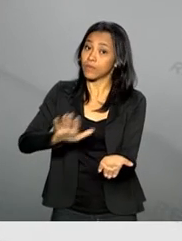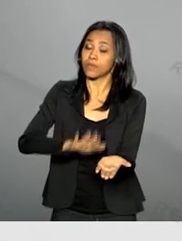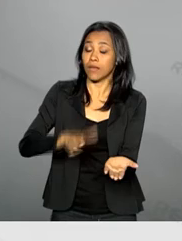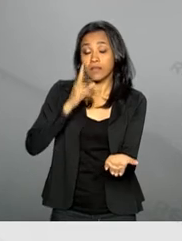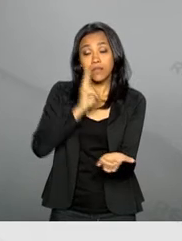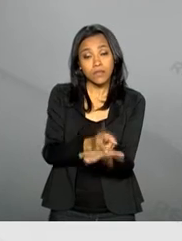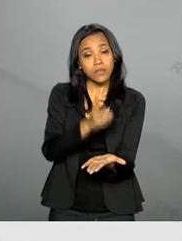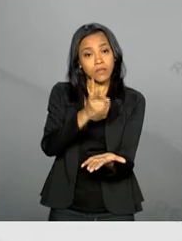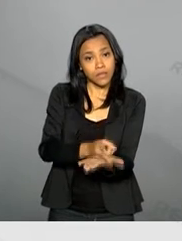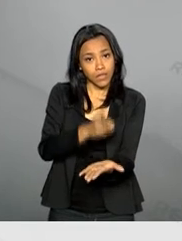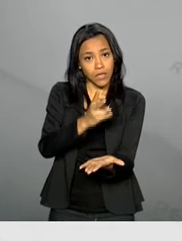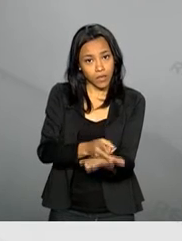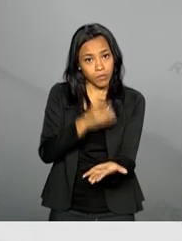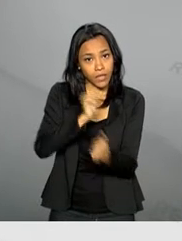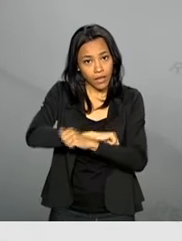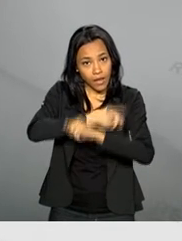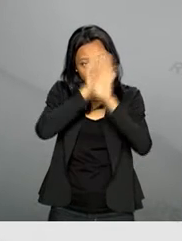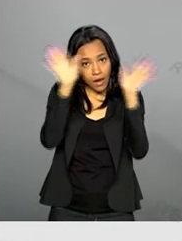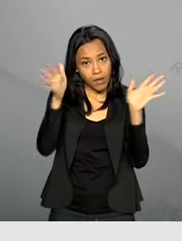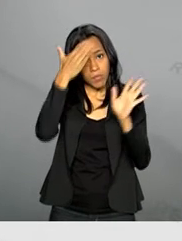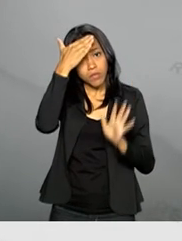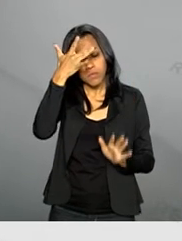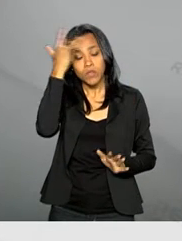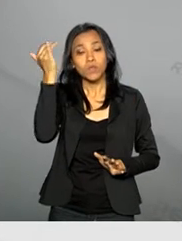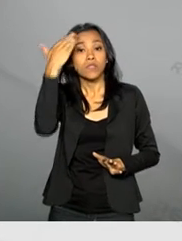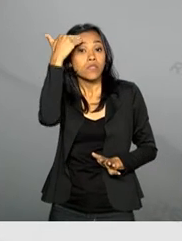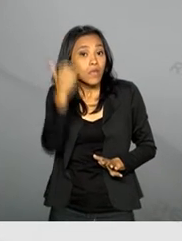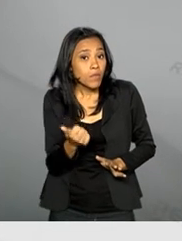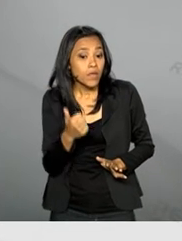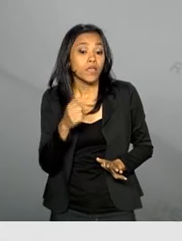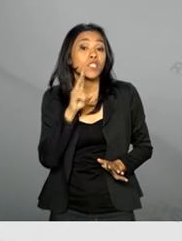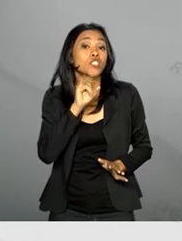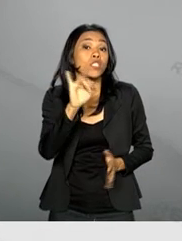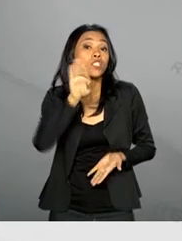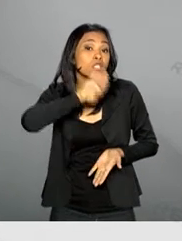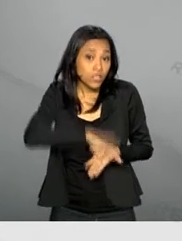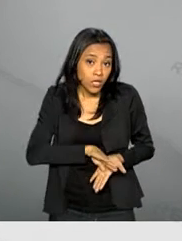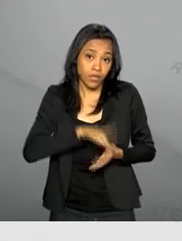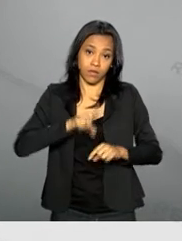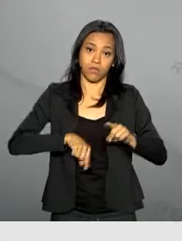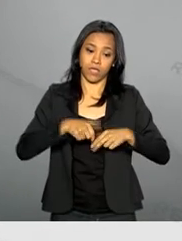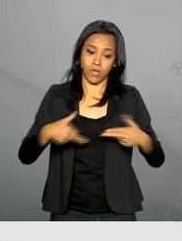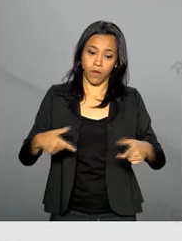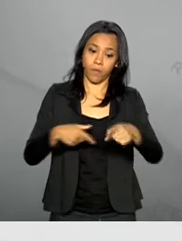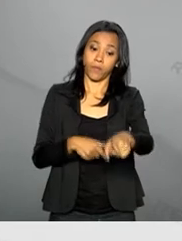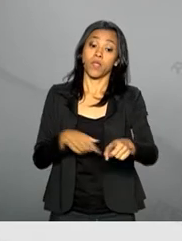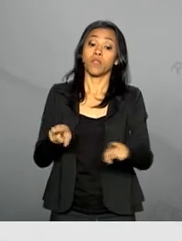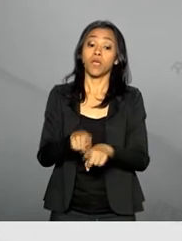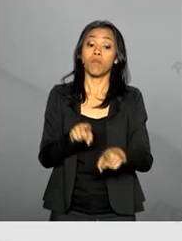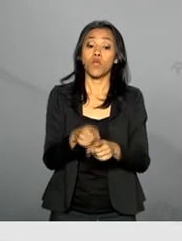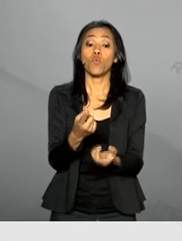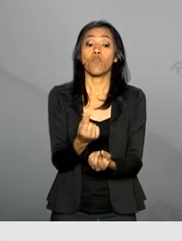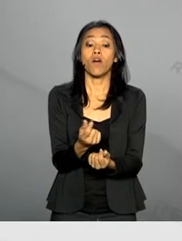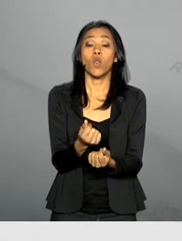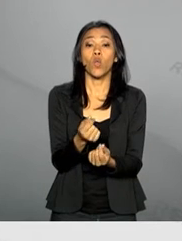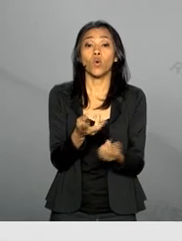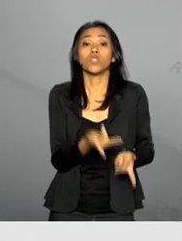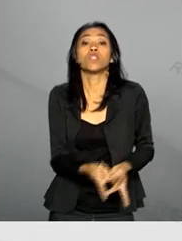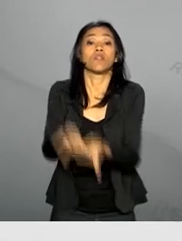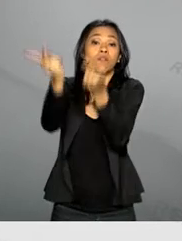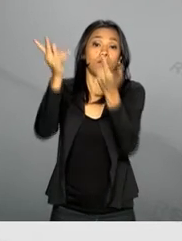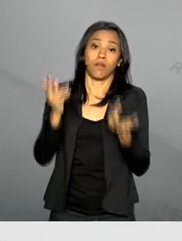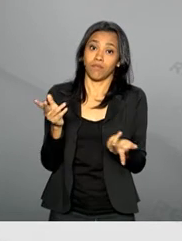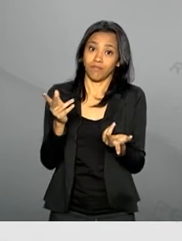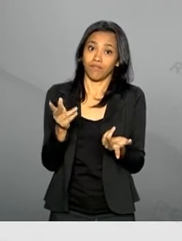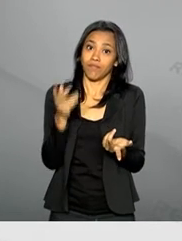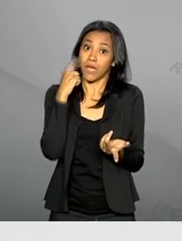estar sempre de forma bem visível para o consumidor o fred faz parte do valor final calcule sempre valor antes de fechar a compra